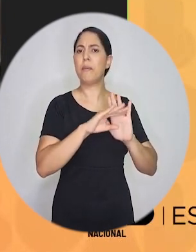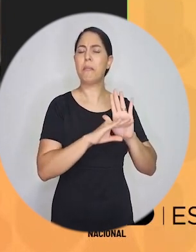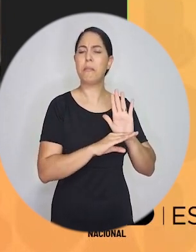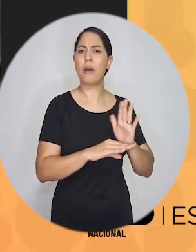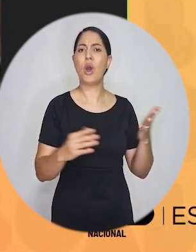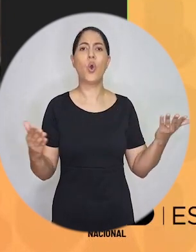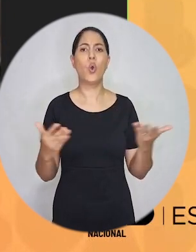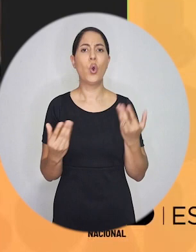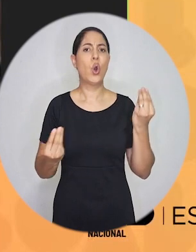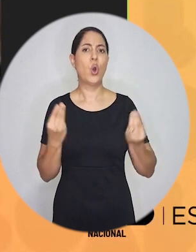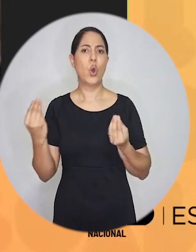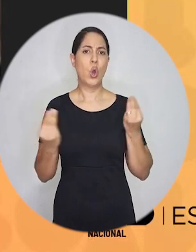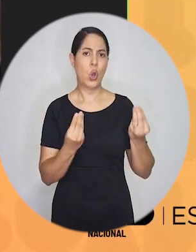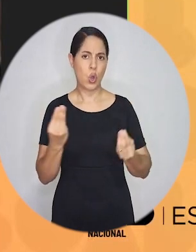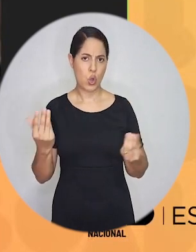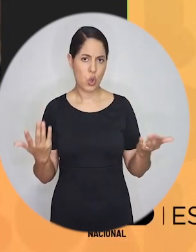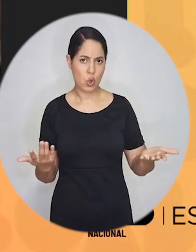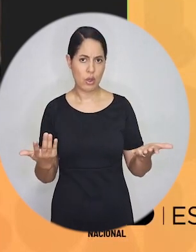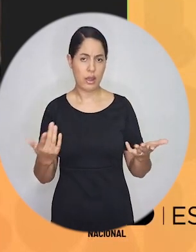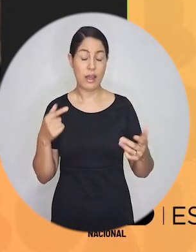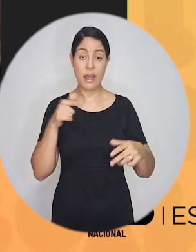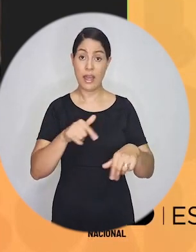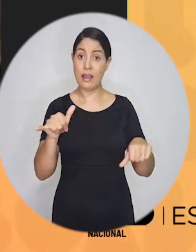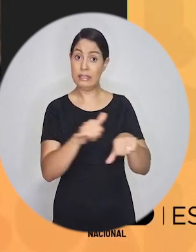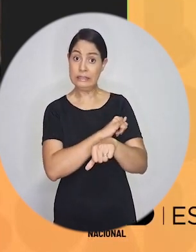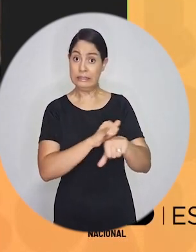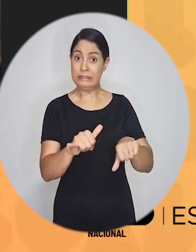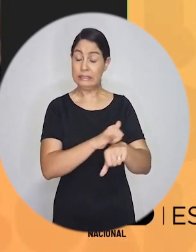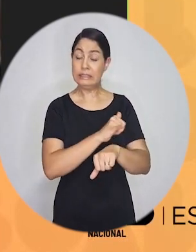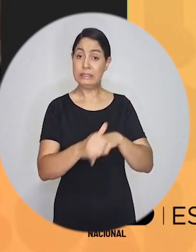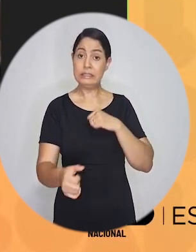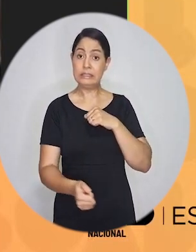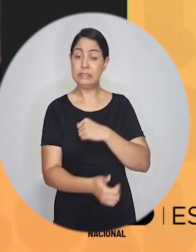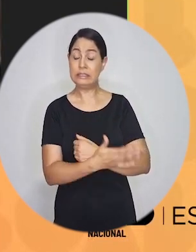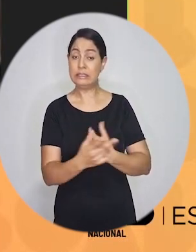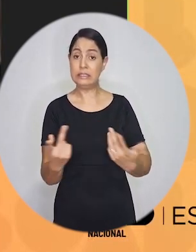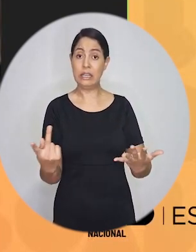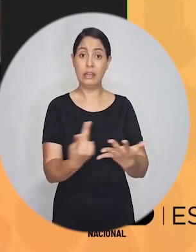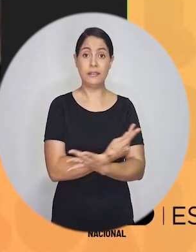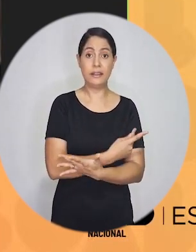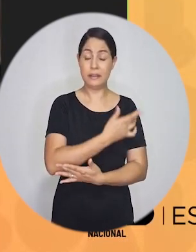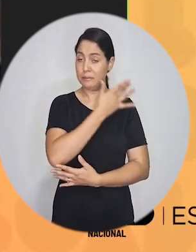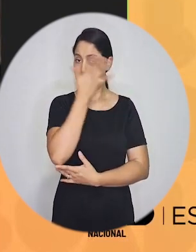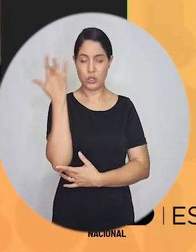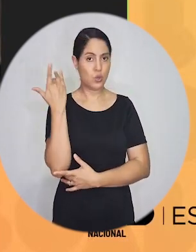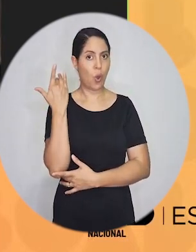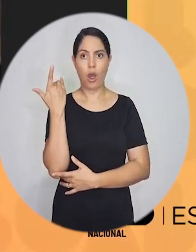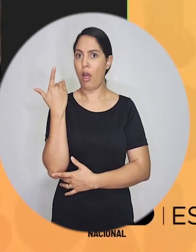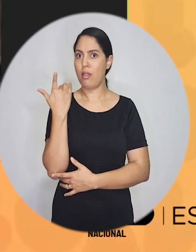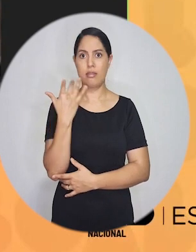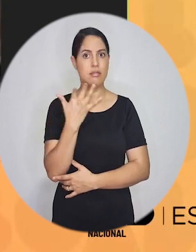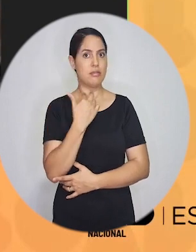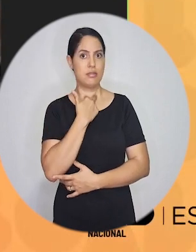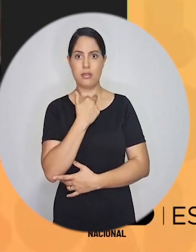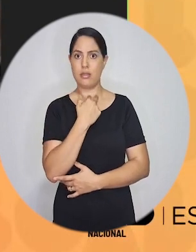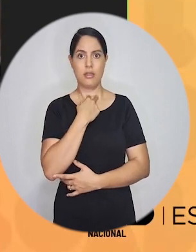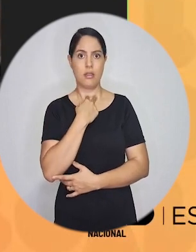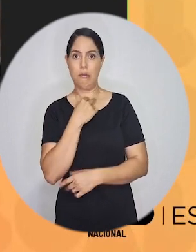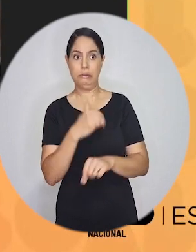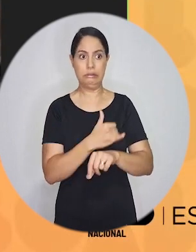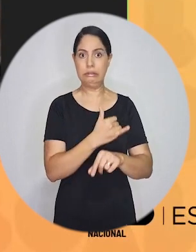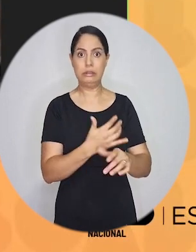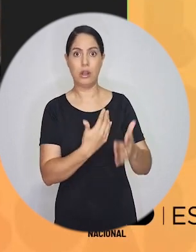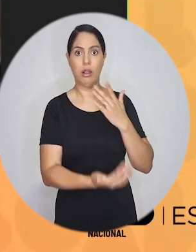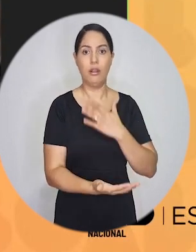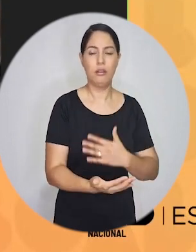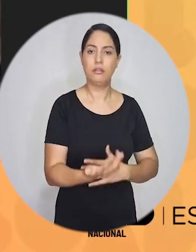tema base da nossa live de hoje, que são justamente essas armadilhas na qual a pessoa não deve cair, que a